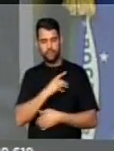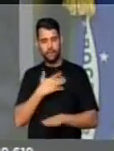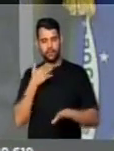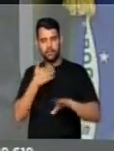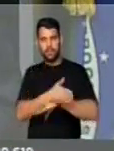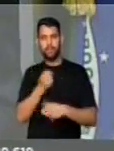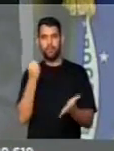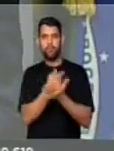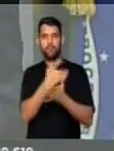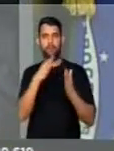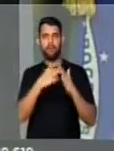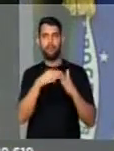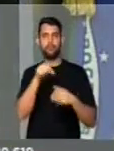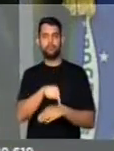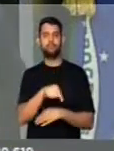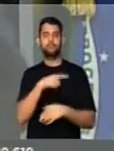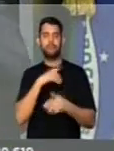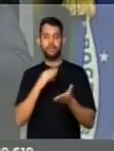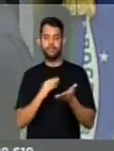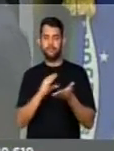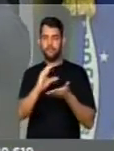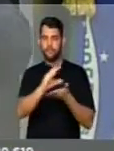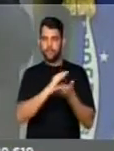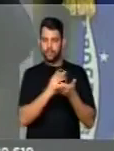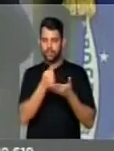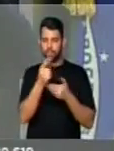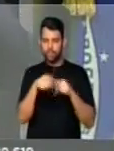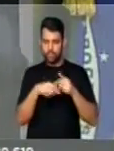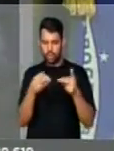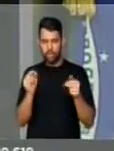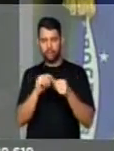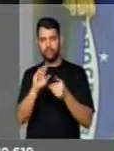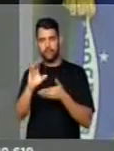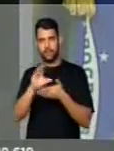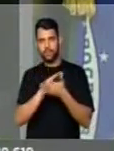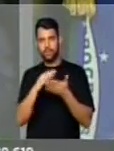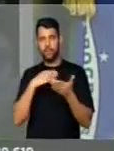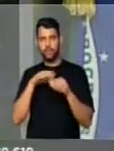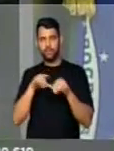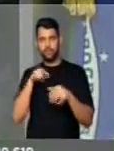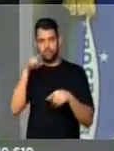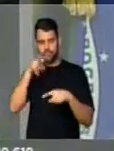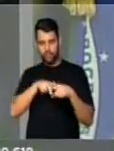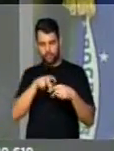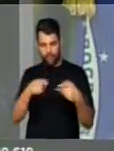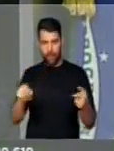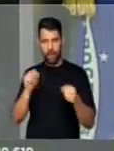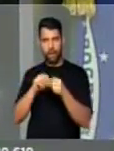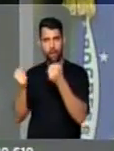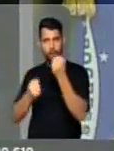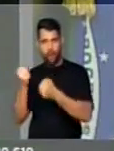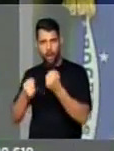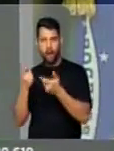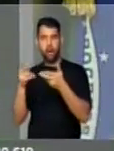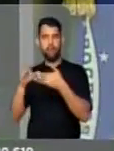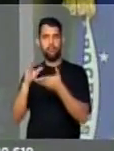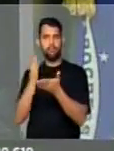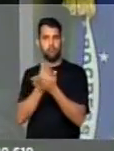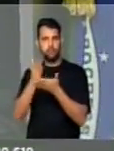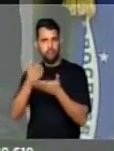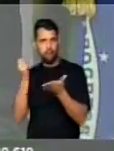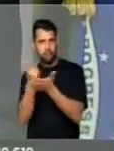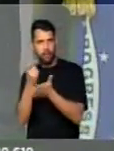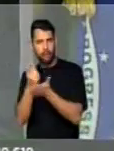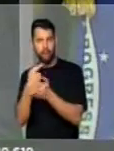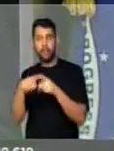acesso à casa. Mas se financia de tudo, se financia o sofá, se financia o carro, portanto que se